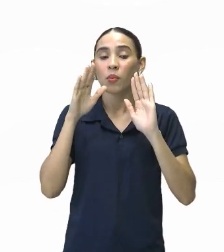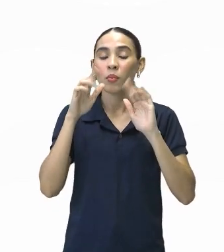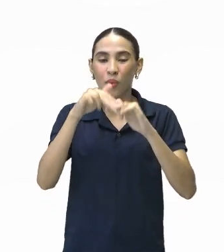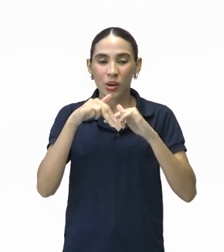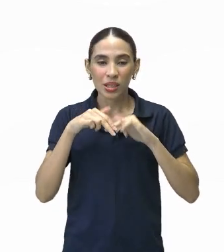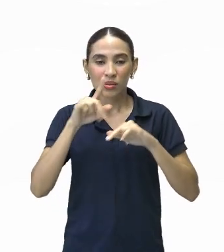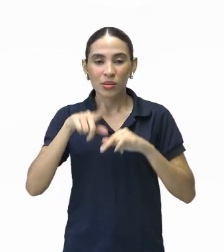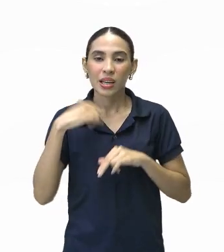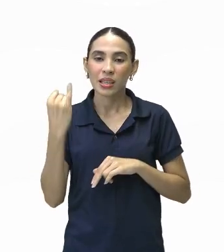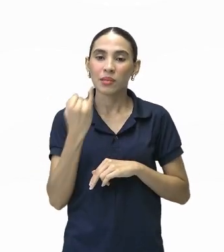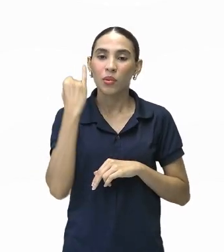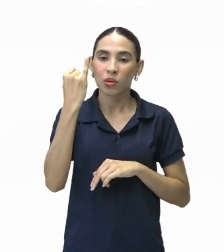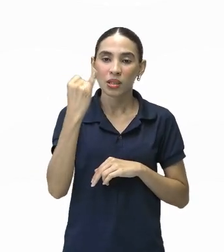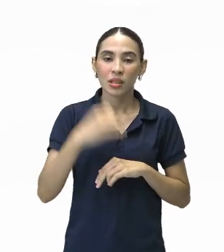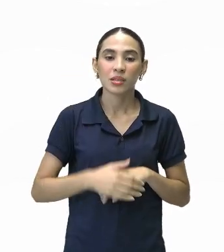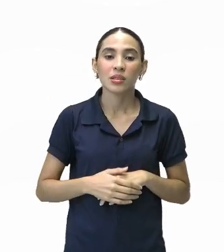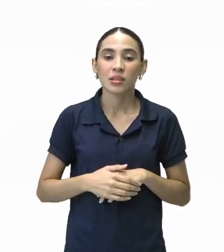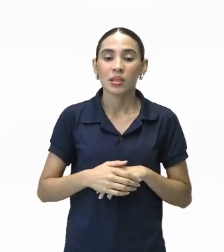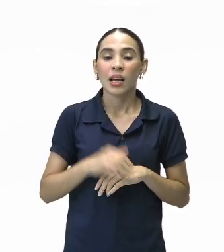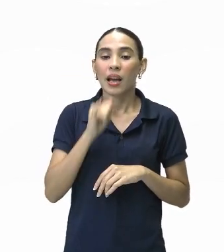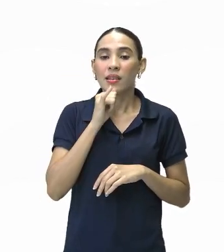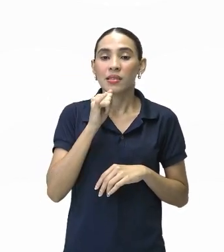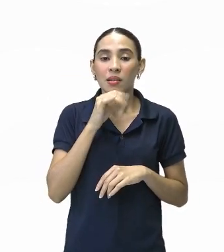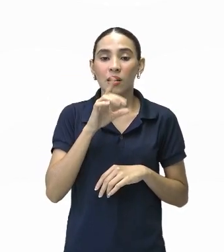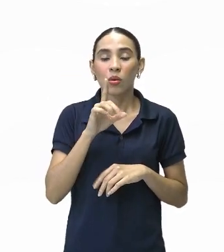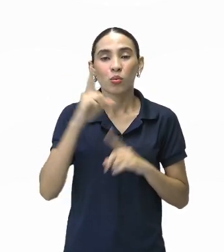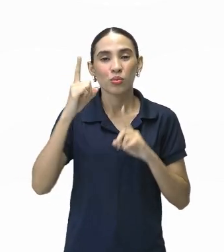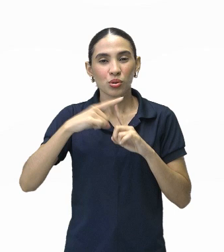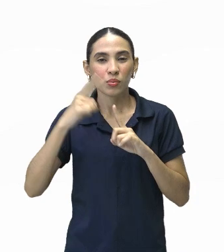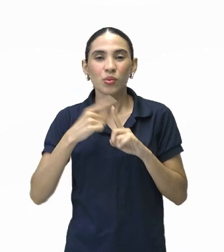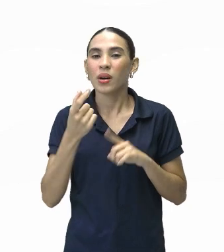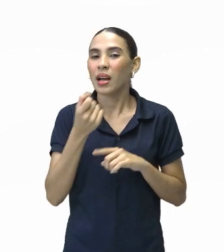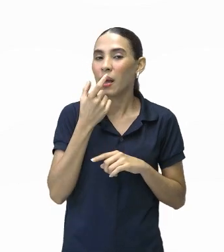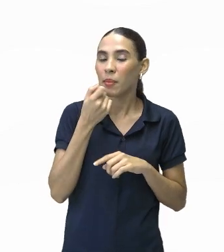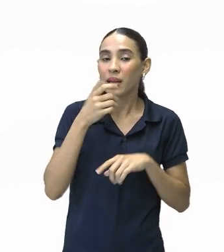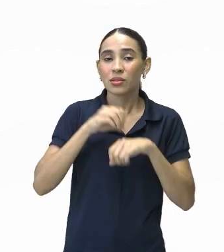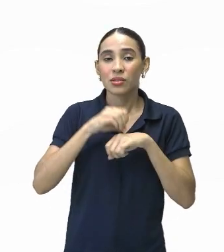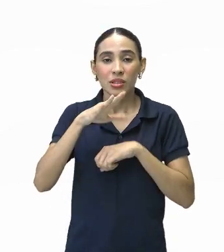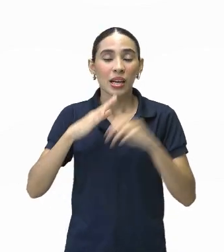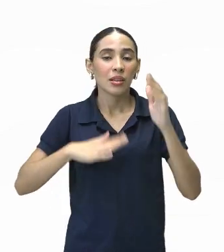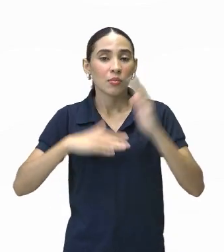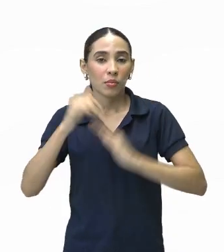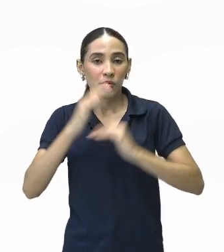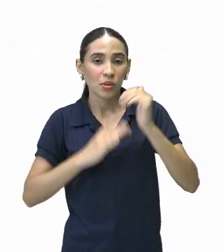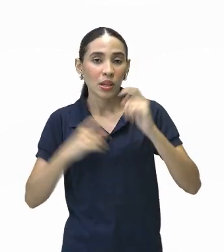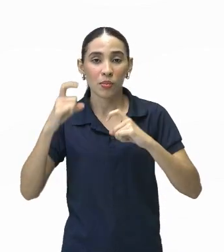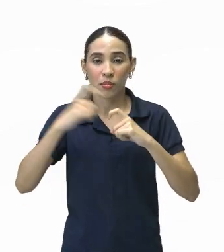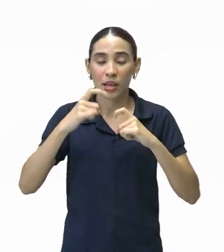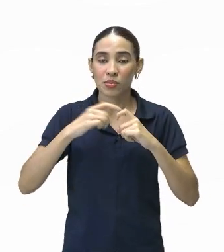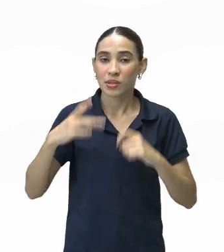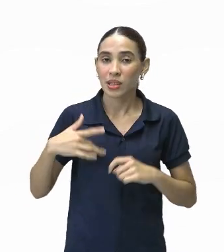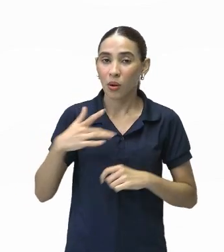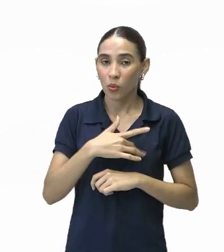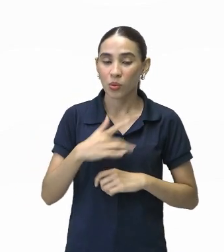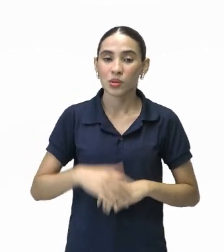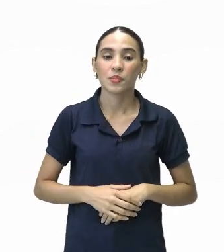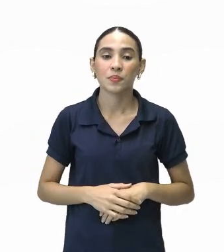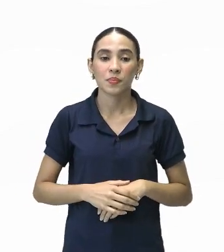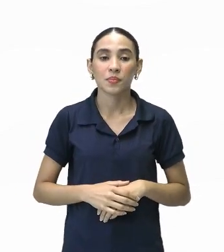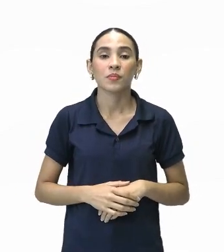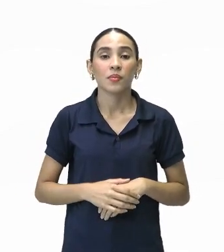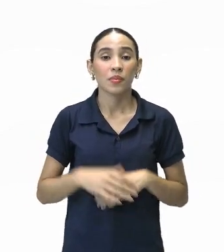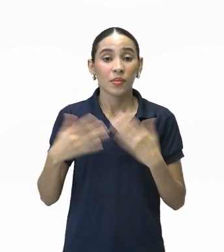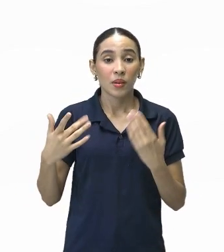é importante que a dose e o tipo de remédio sejam indicados por um profissional da saúde. Por